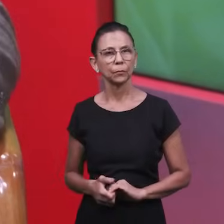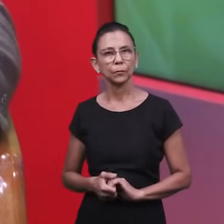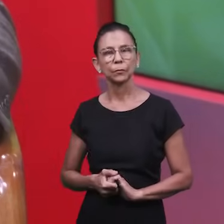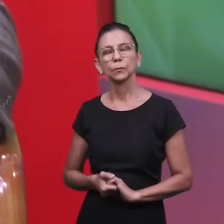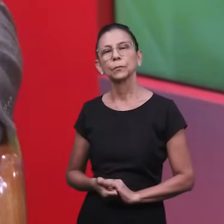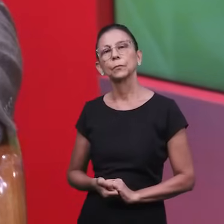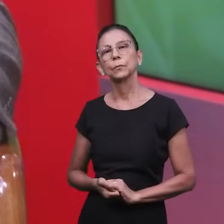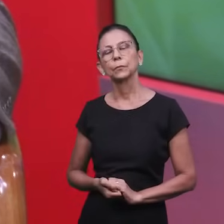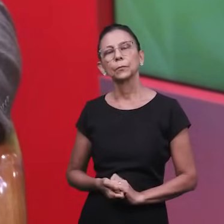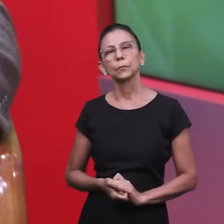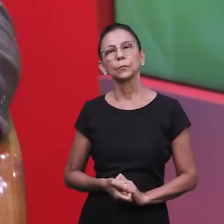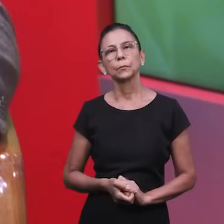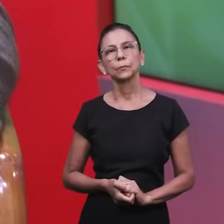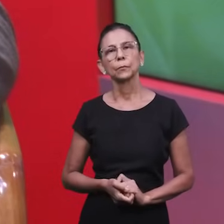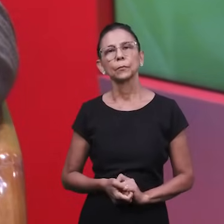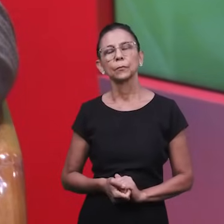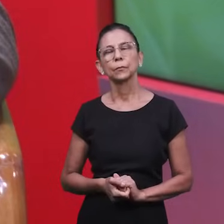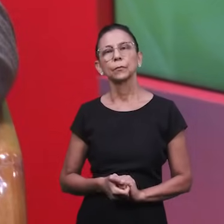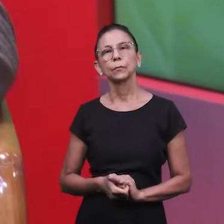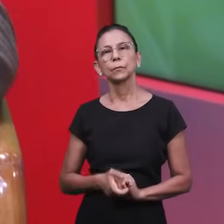já foi arrebatada